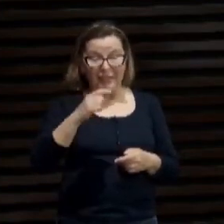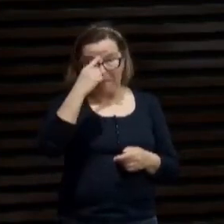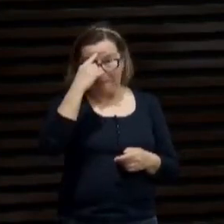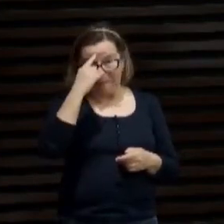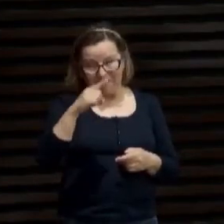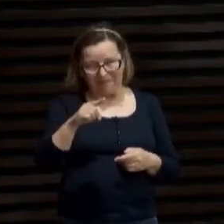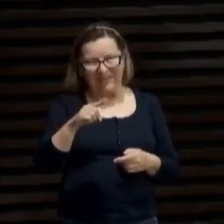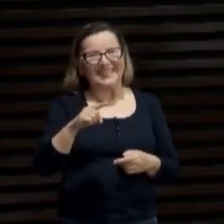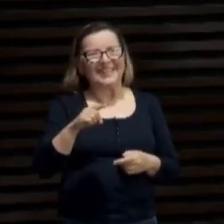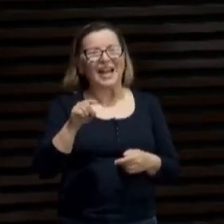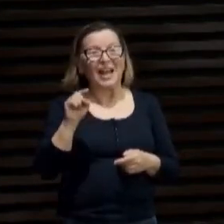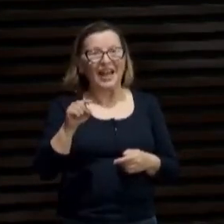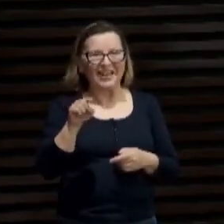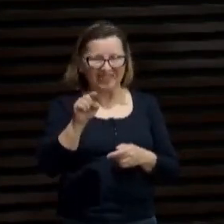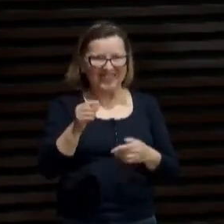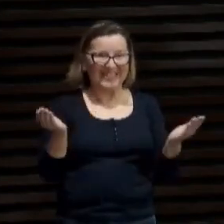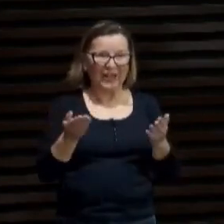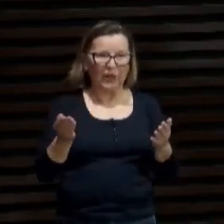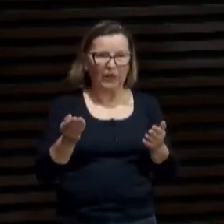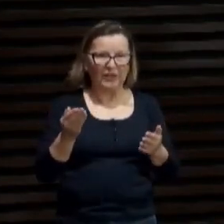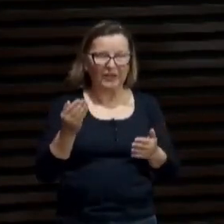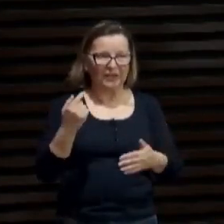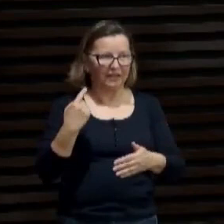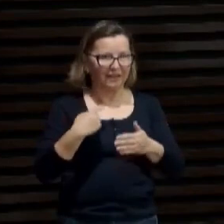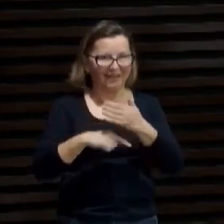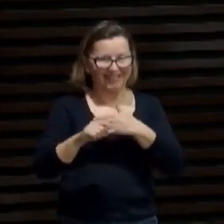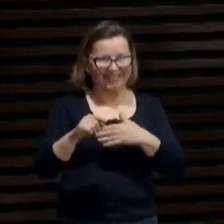Fala para os talibãs lá que o reino de Deus está próximo.